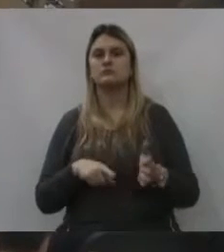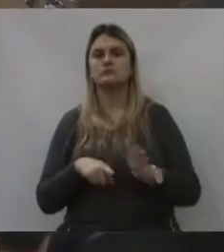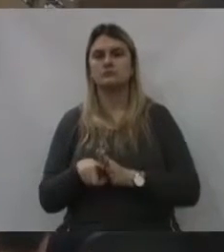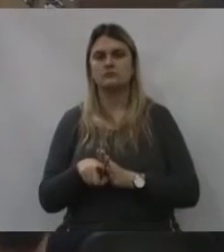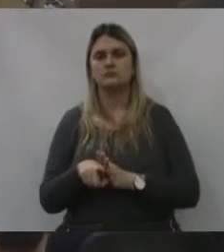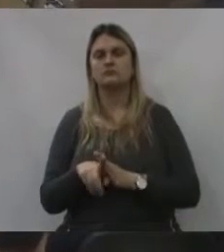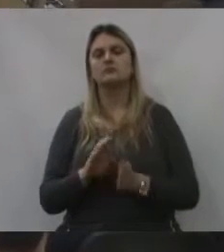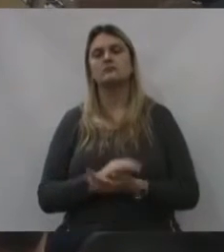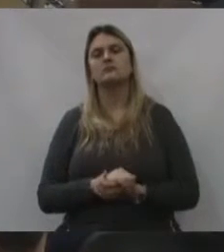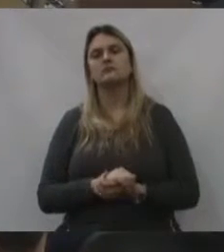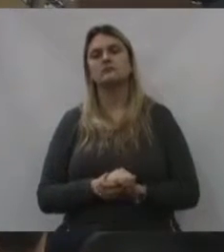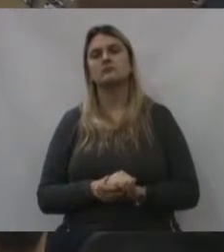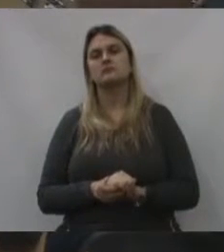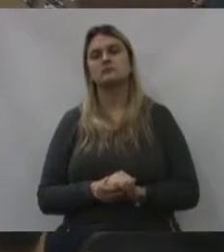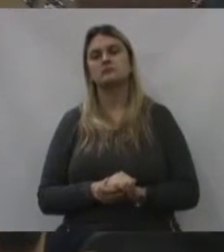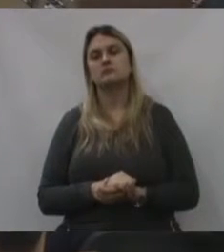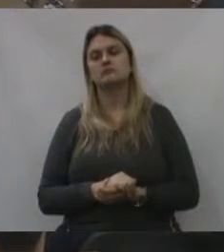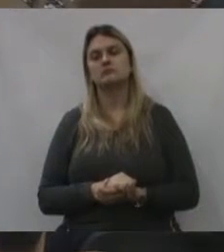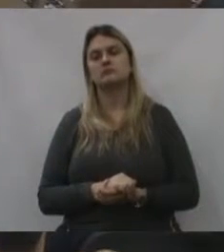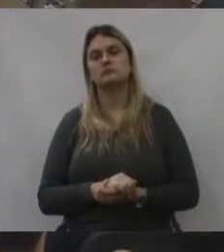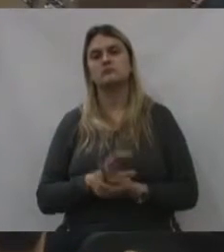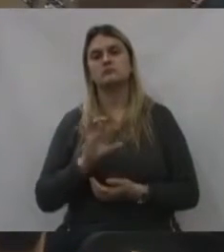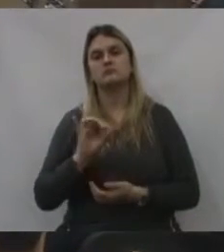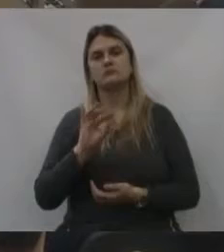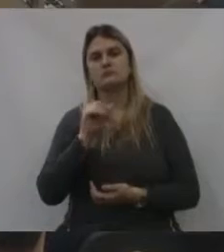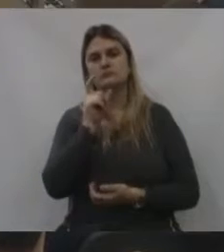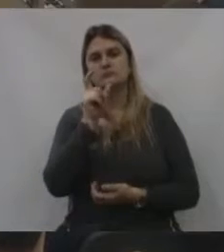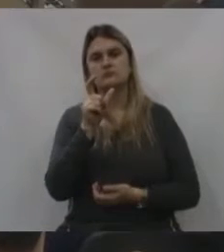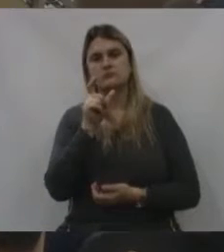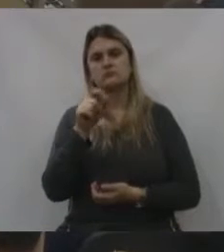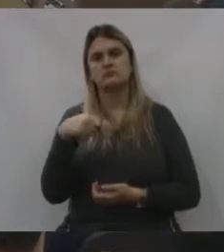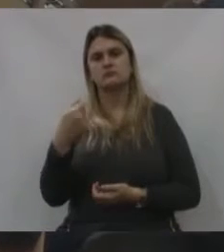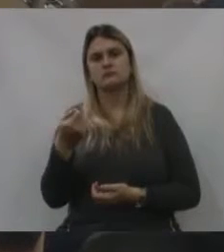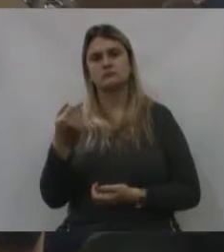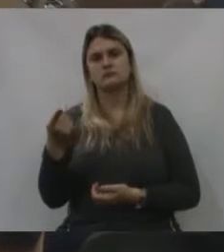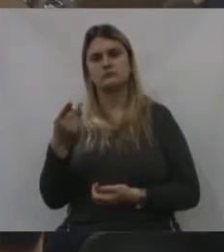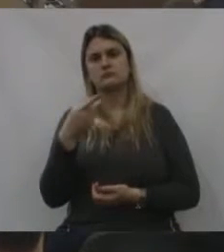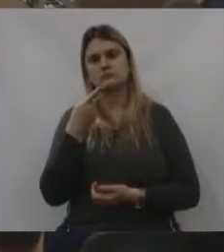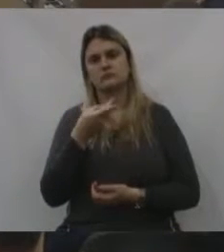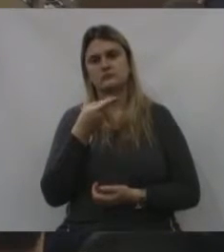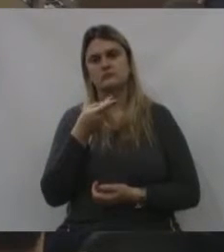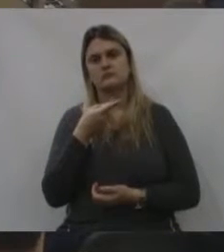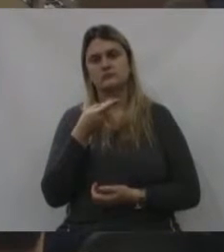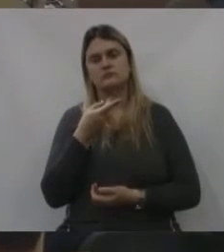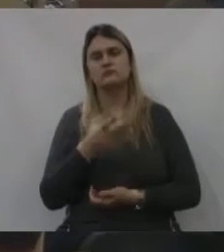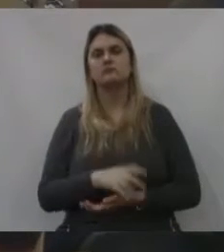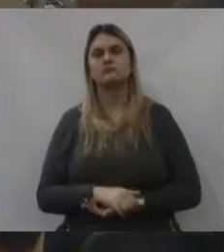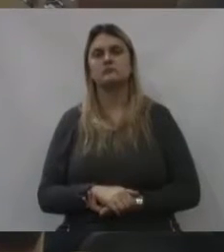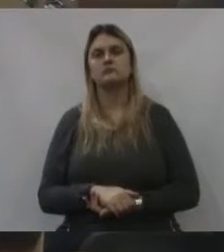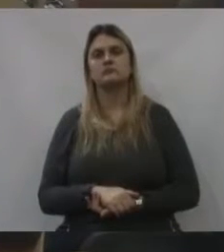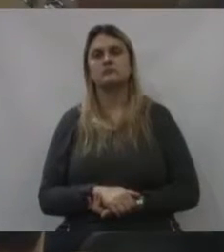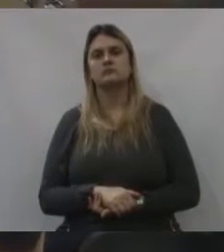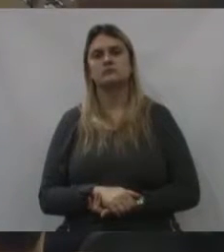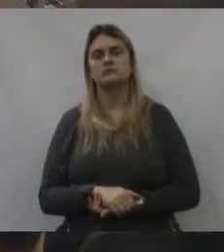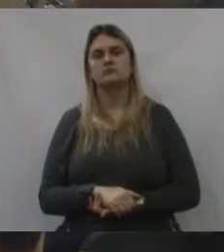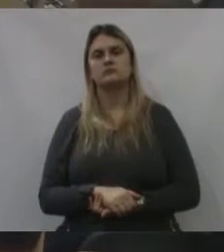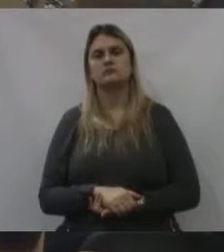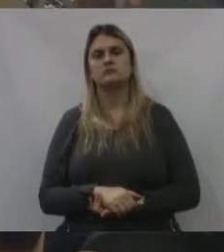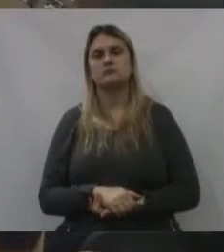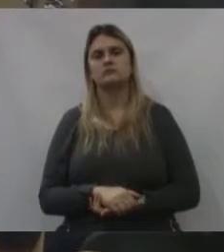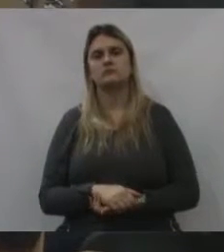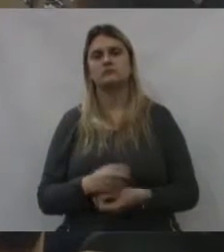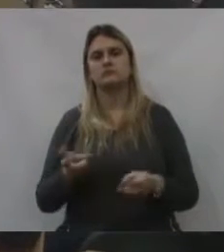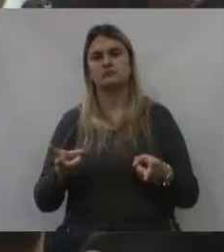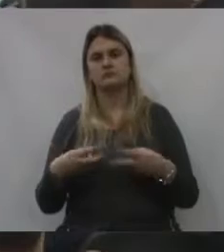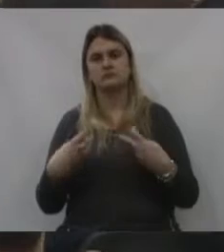Não seria um questionamento, mas umas palavras em cima das suas colocações.